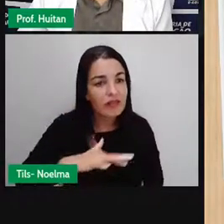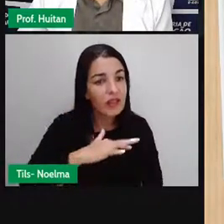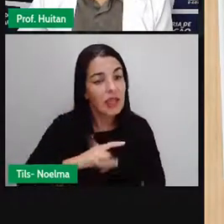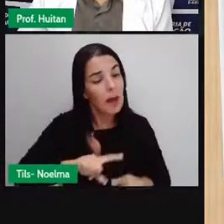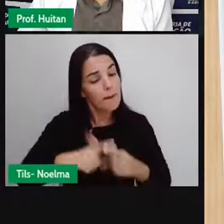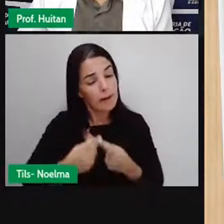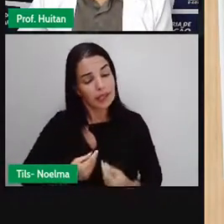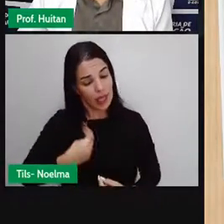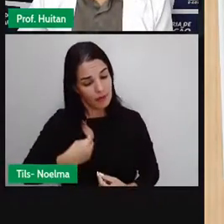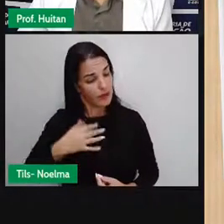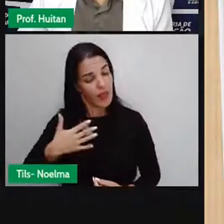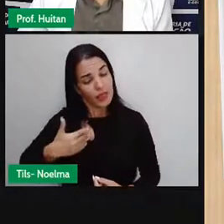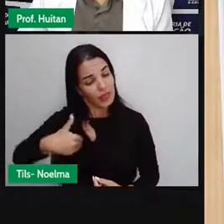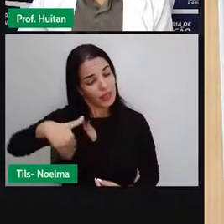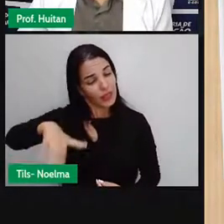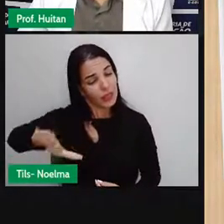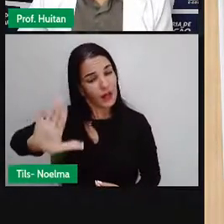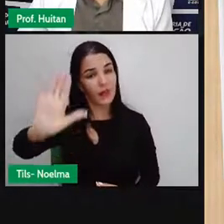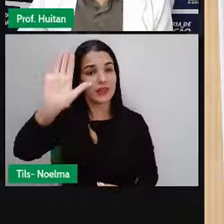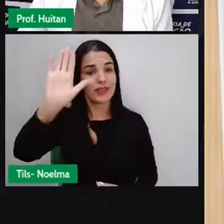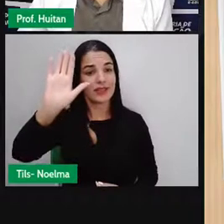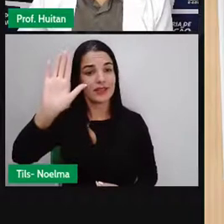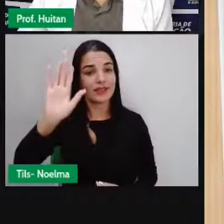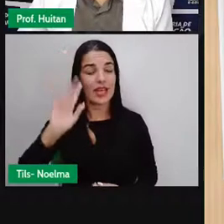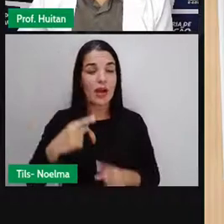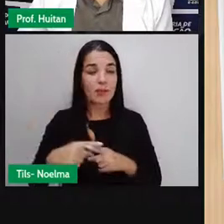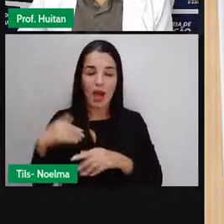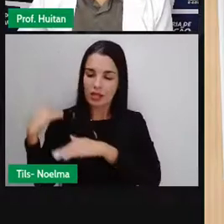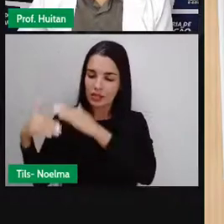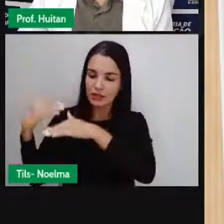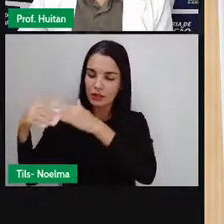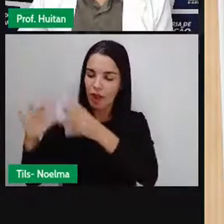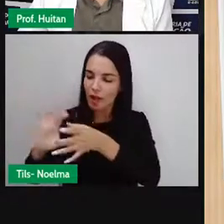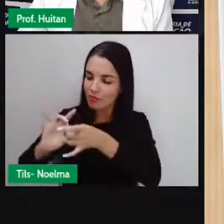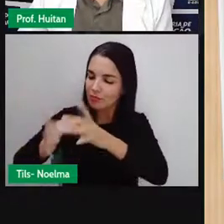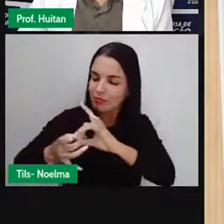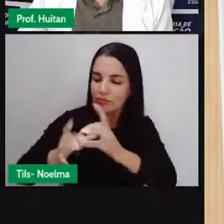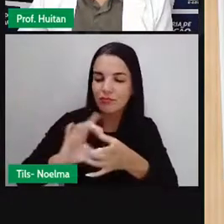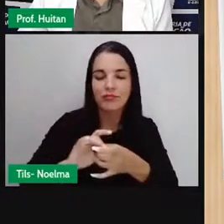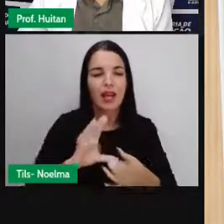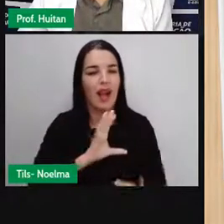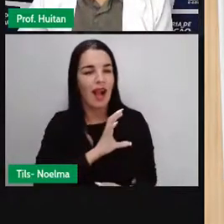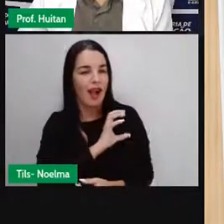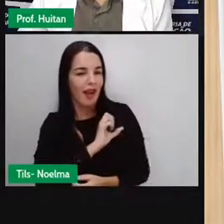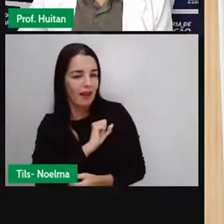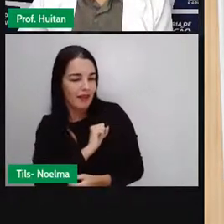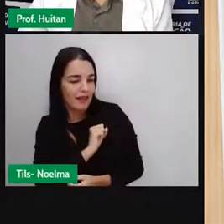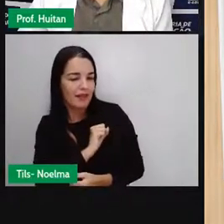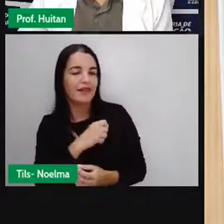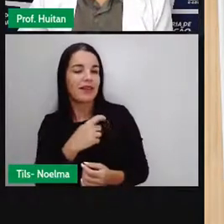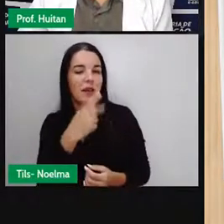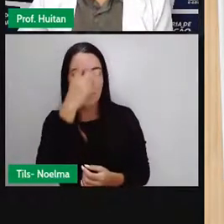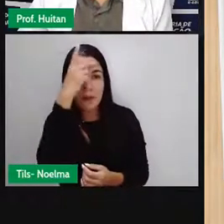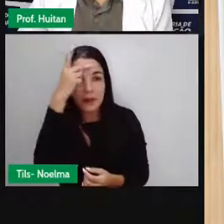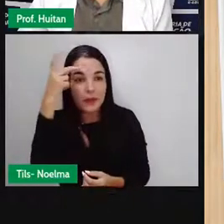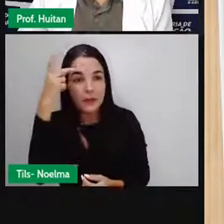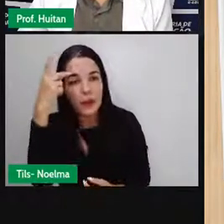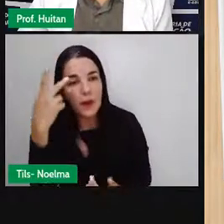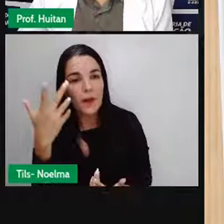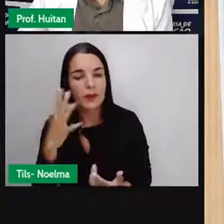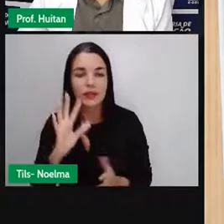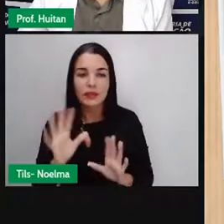durante toda a vida. Para desenvolver e fortalecer os laços de afetos, seja com as pessoas que